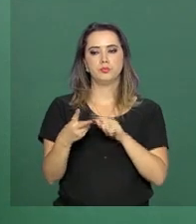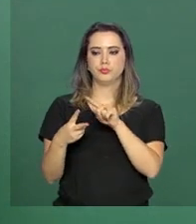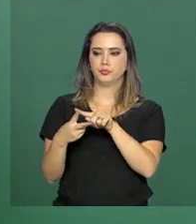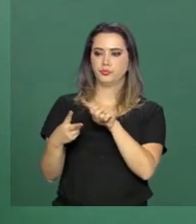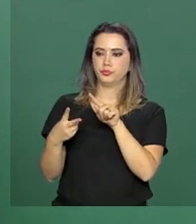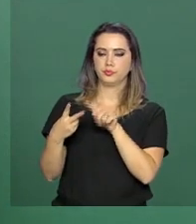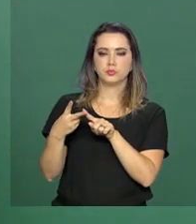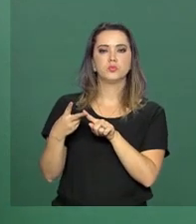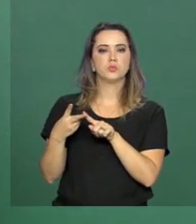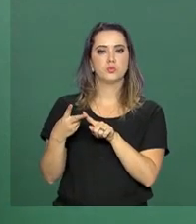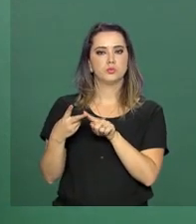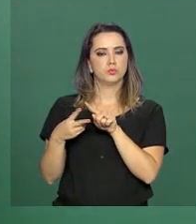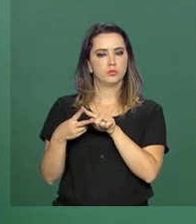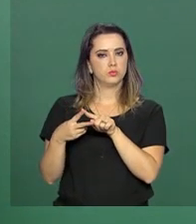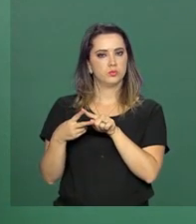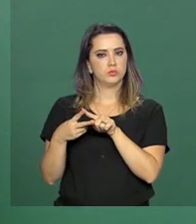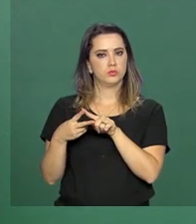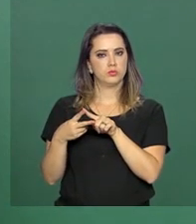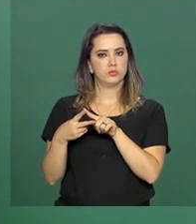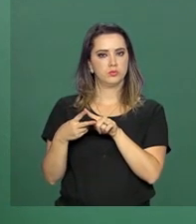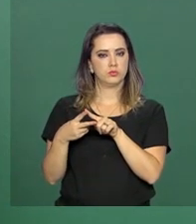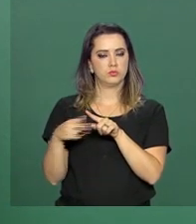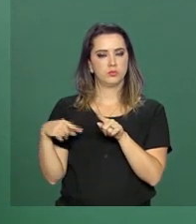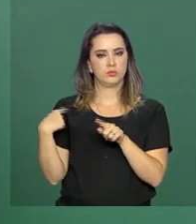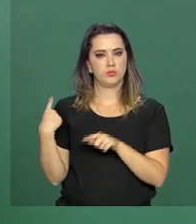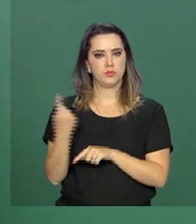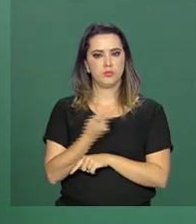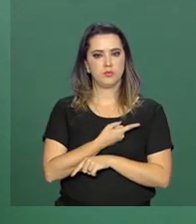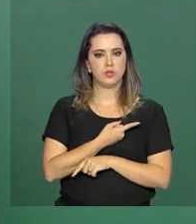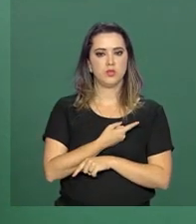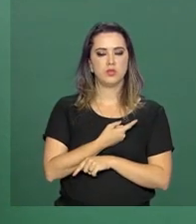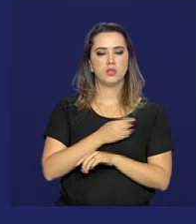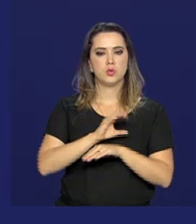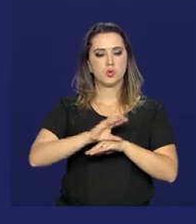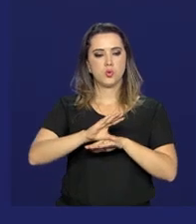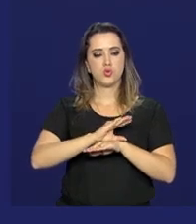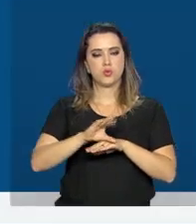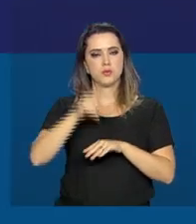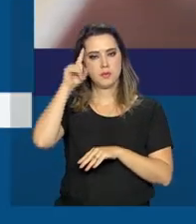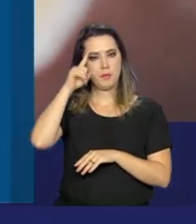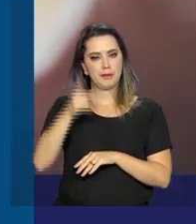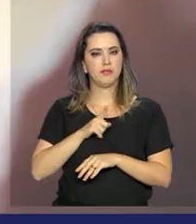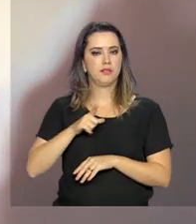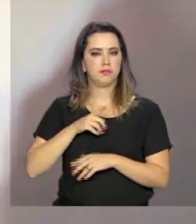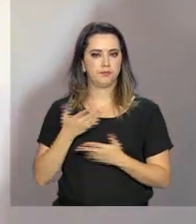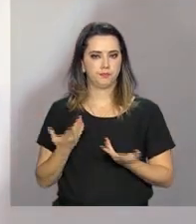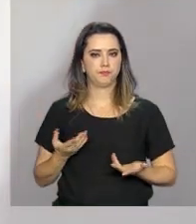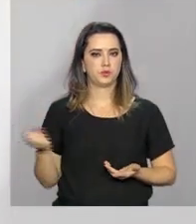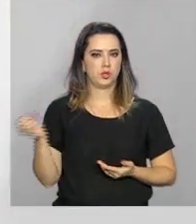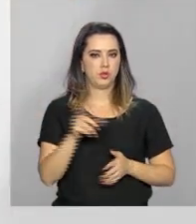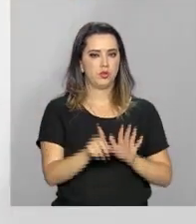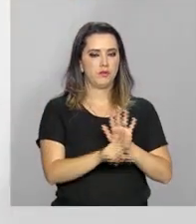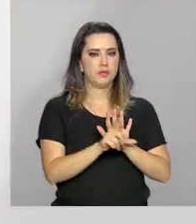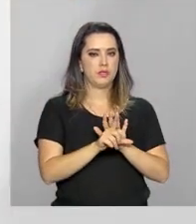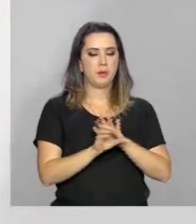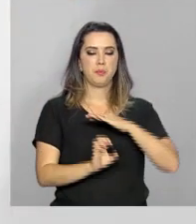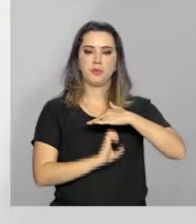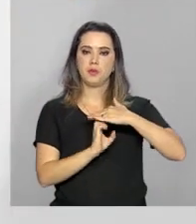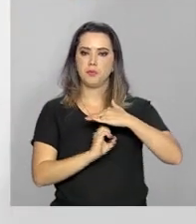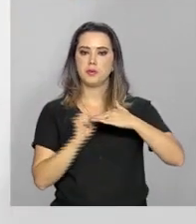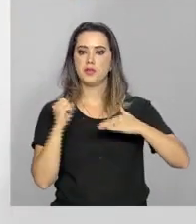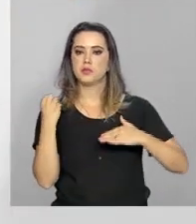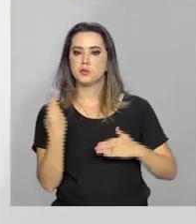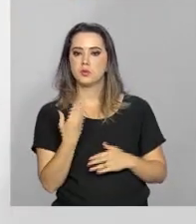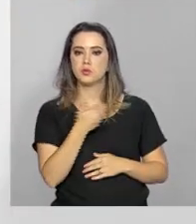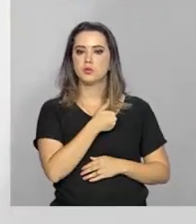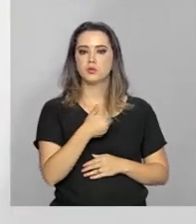fundamentais do nosso da nossa constituição com a nova lei empresas e estado devem ter